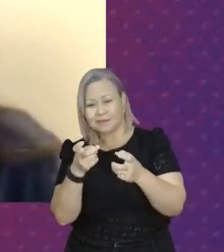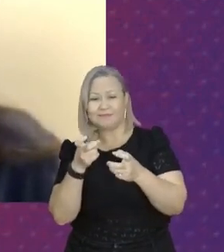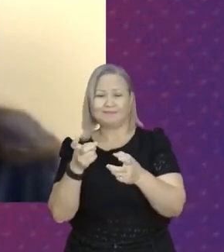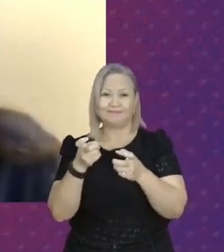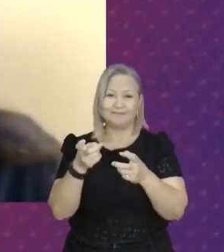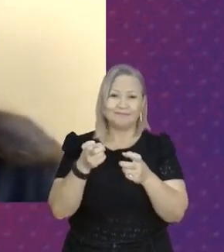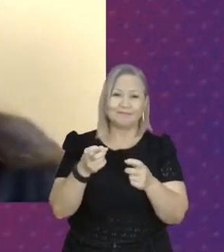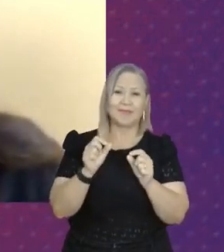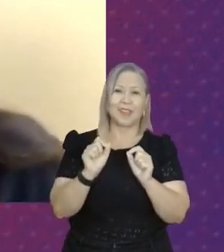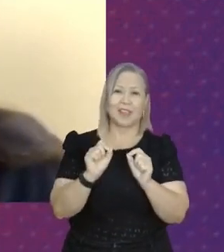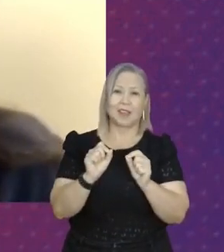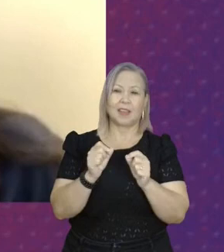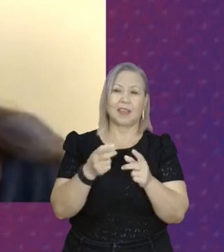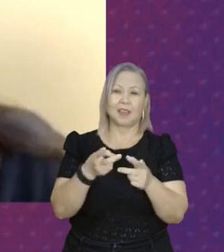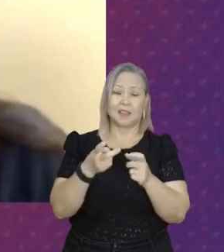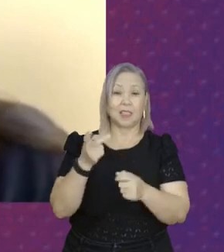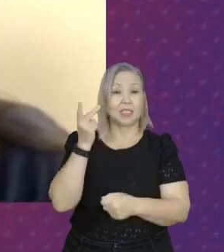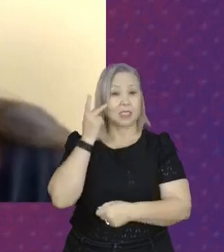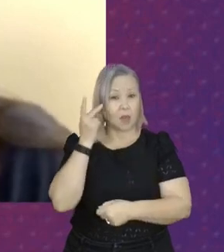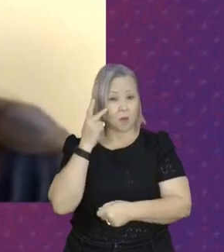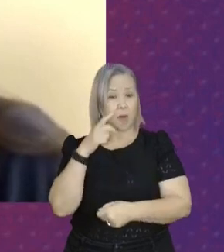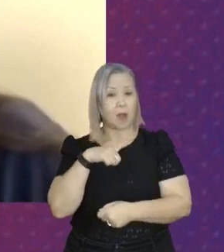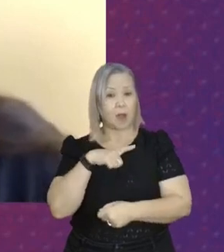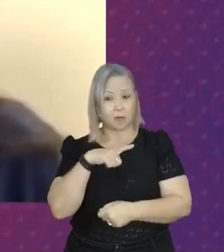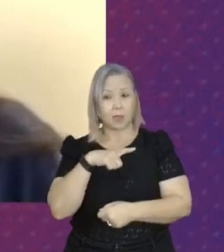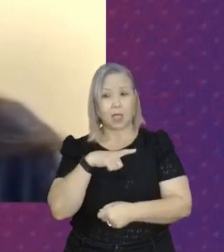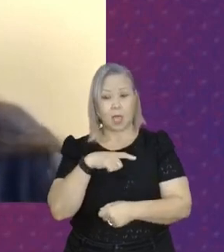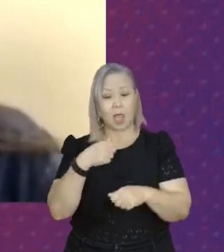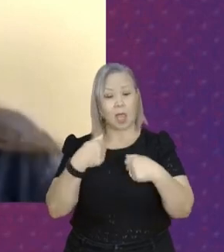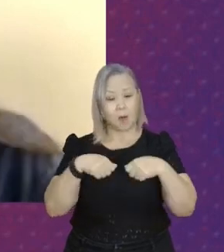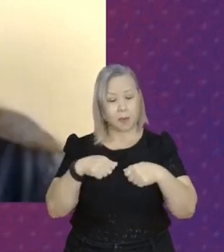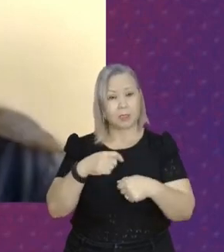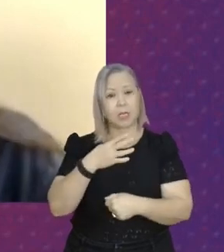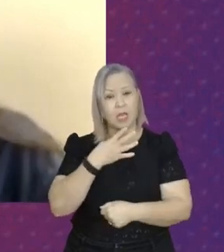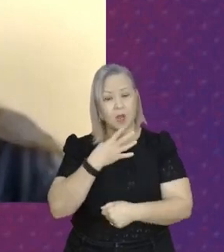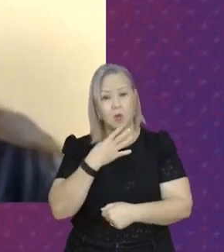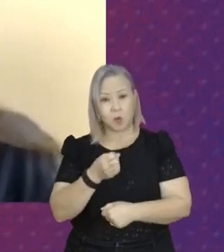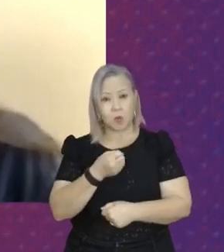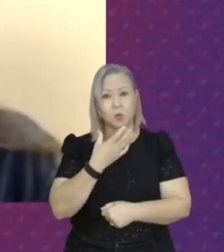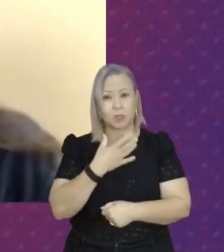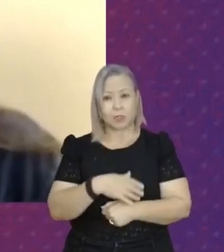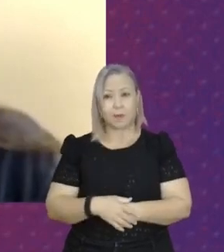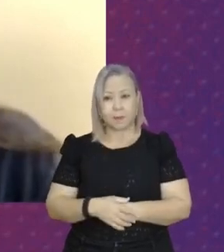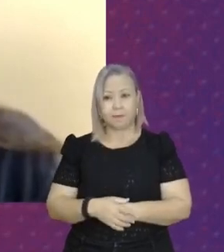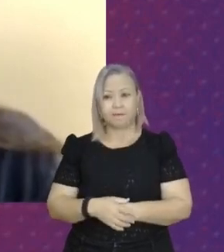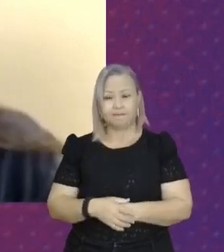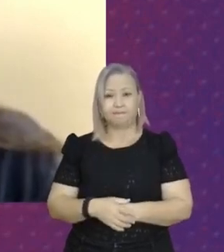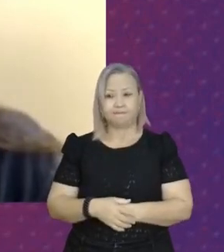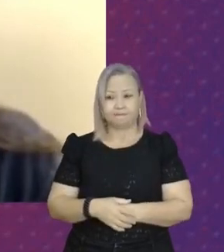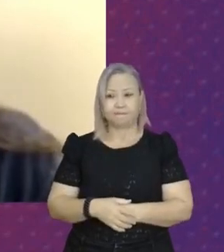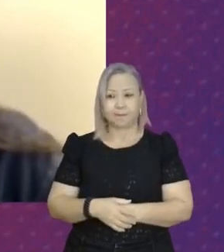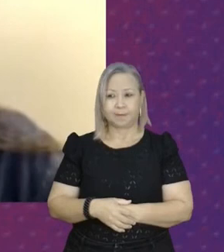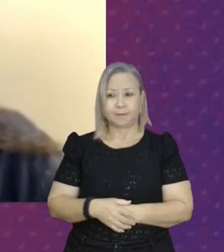daí de novo vou citar São Paulo, que é onde eu pesquisei, onde eu conheço bem, que